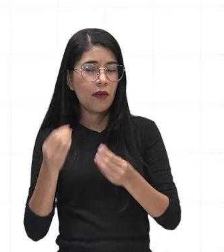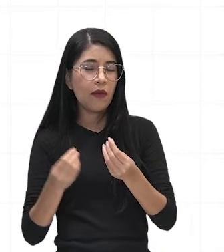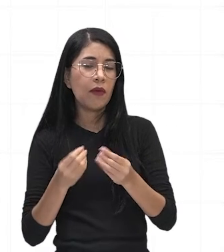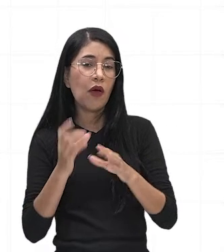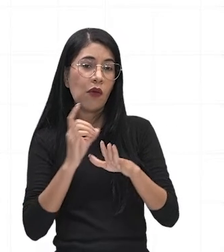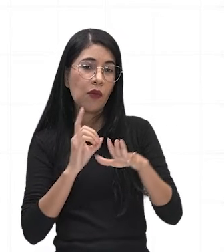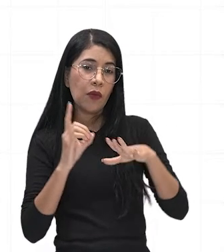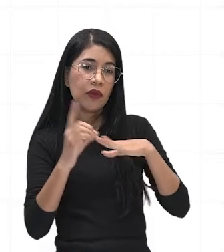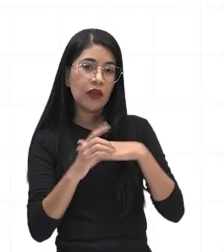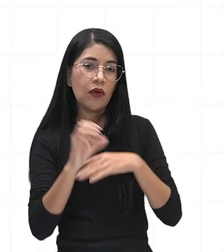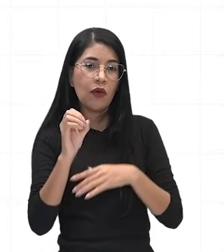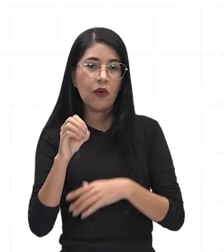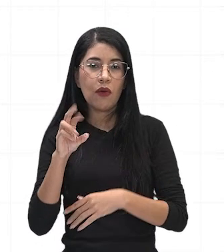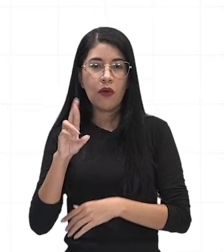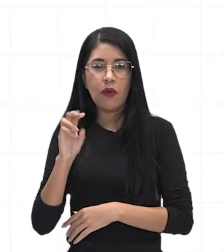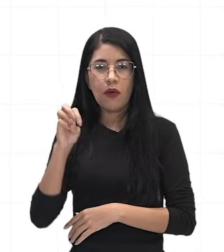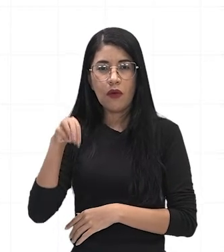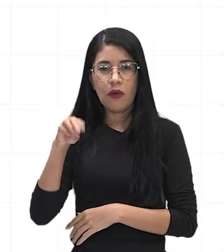deus Hormuz,